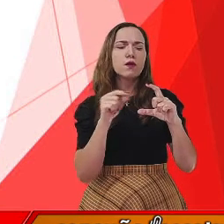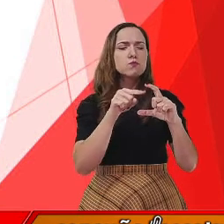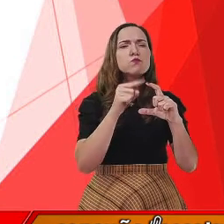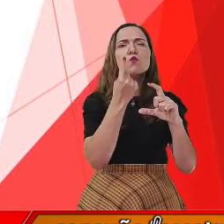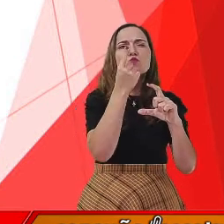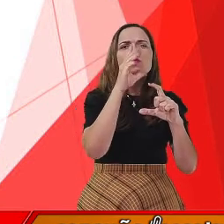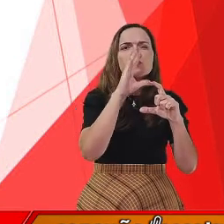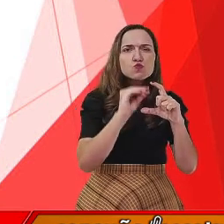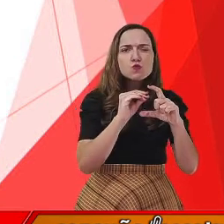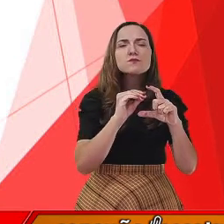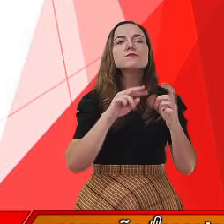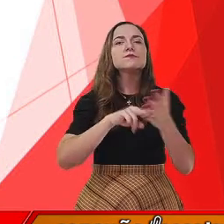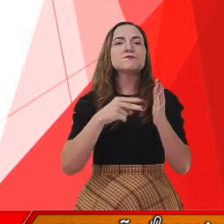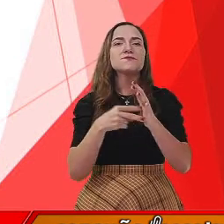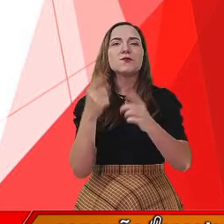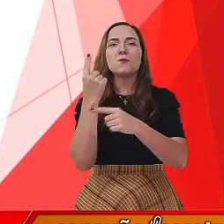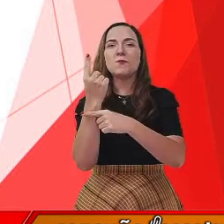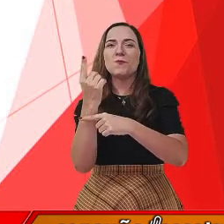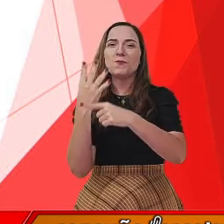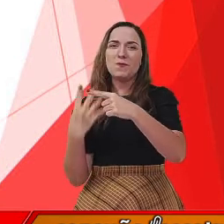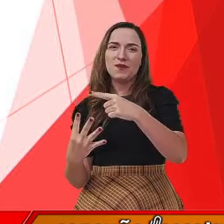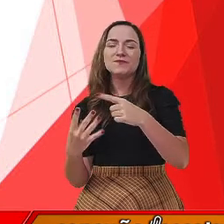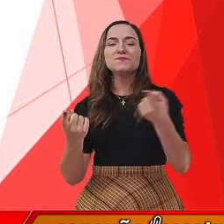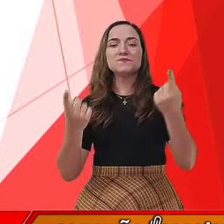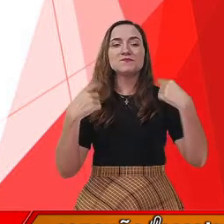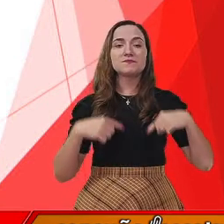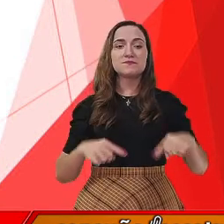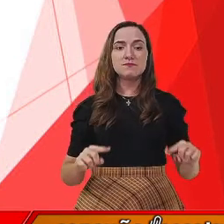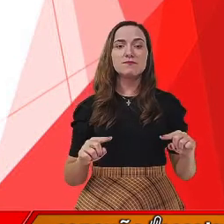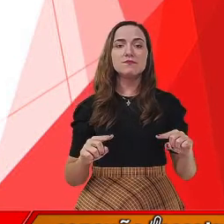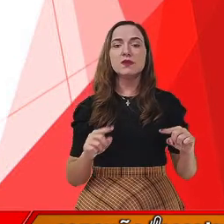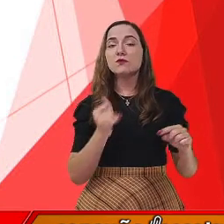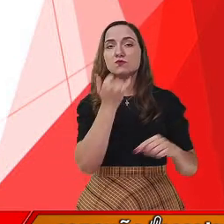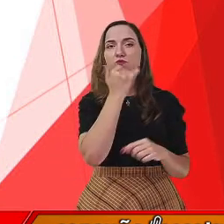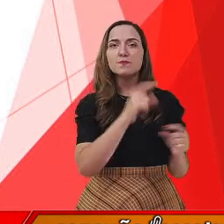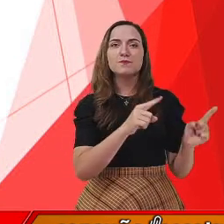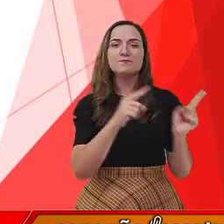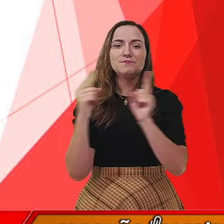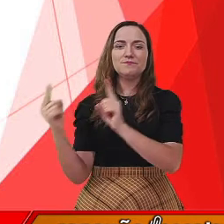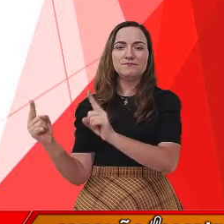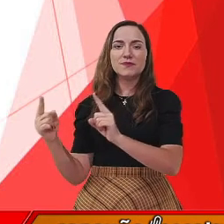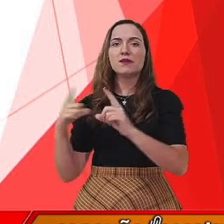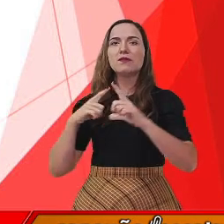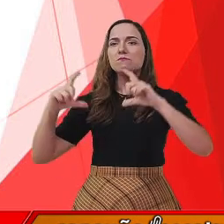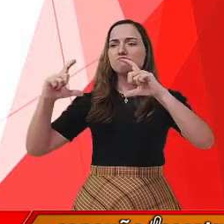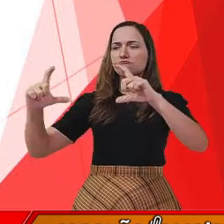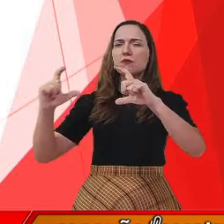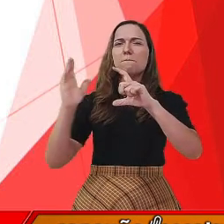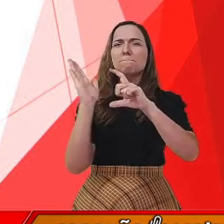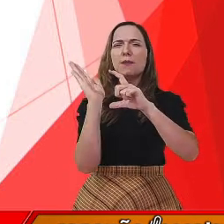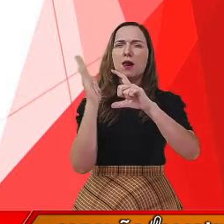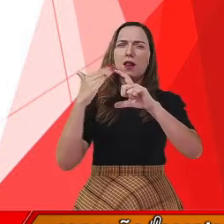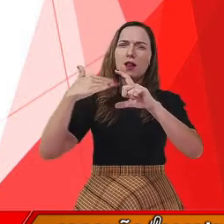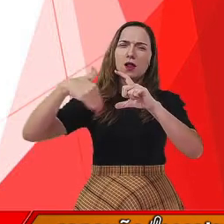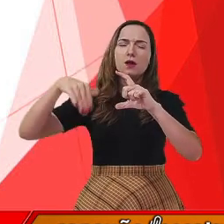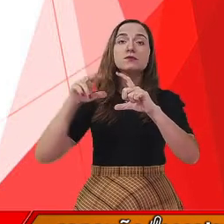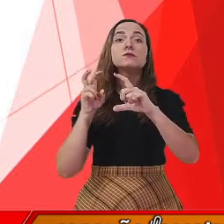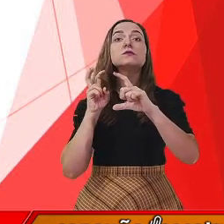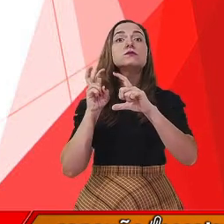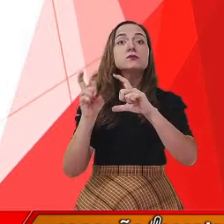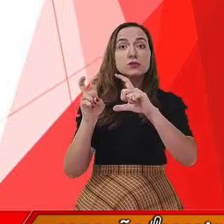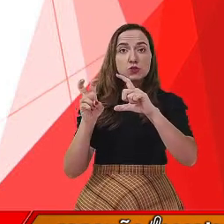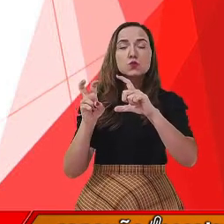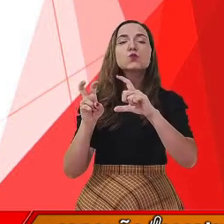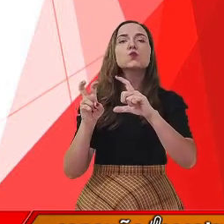1/4. Na figura 2, 3 pedaços de 5, que é